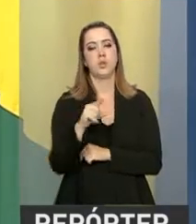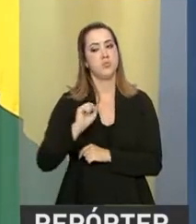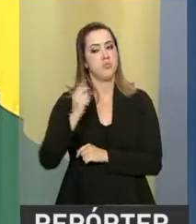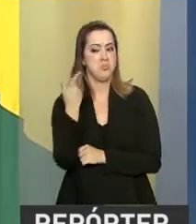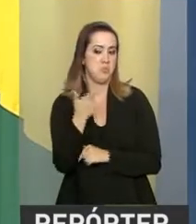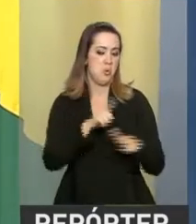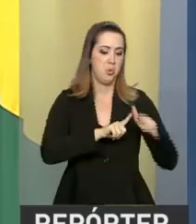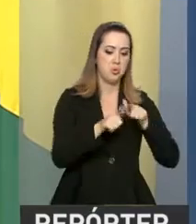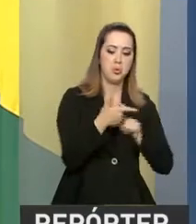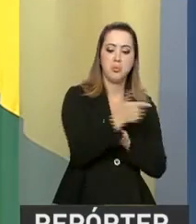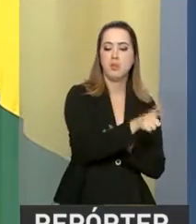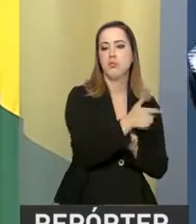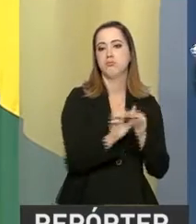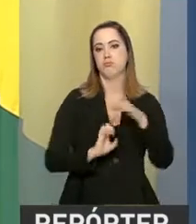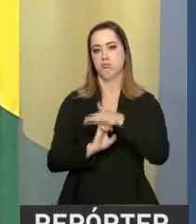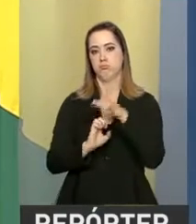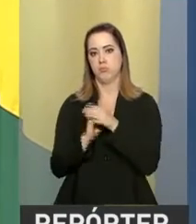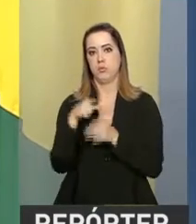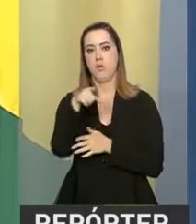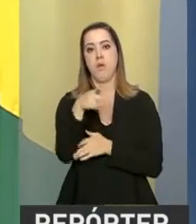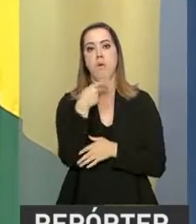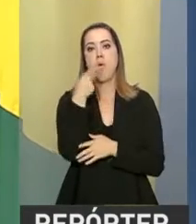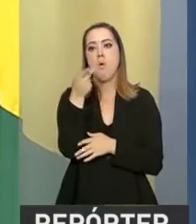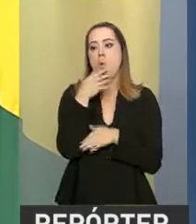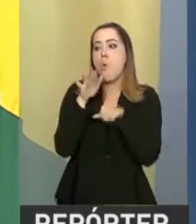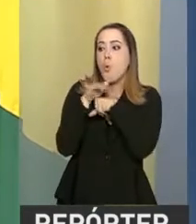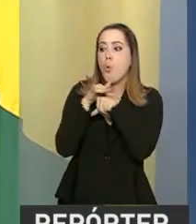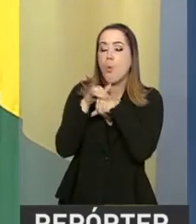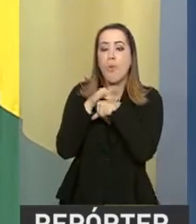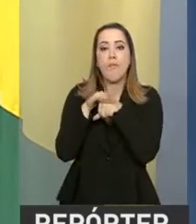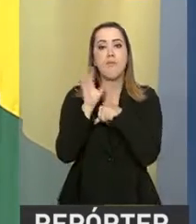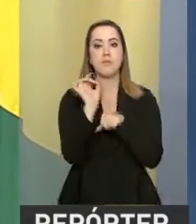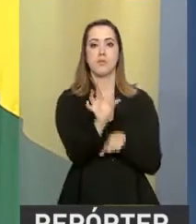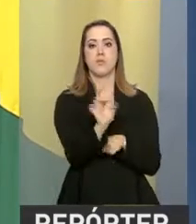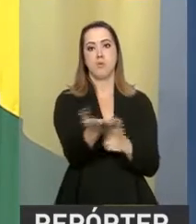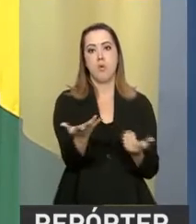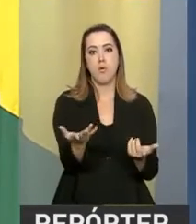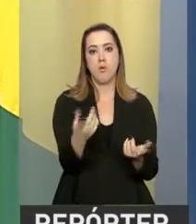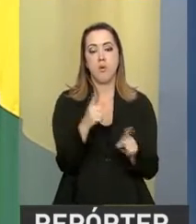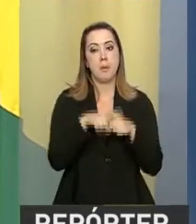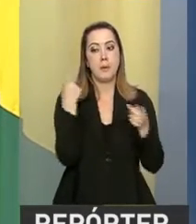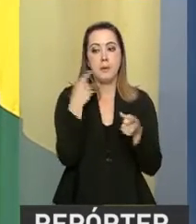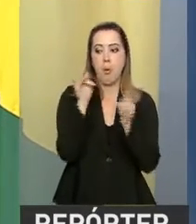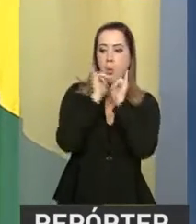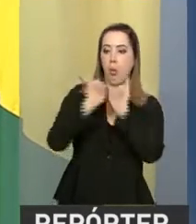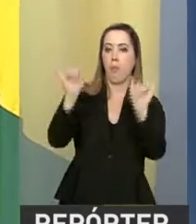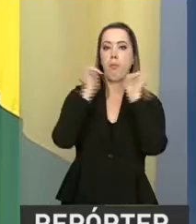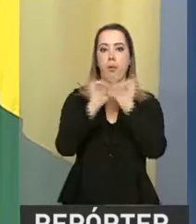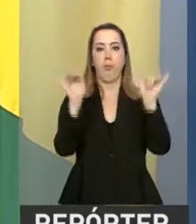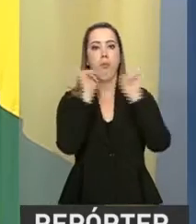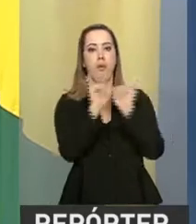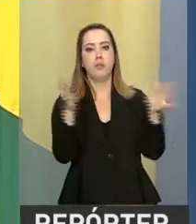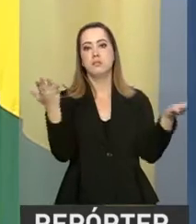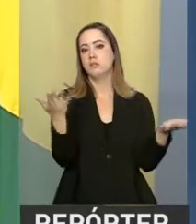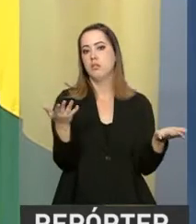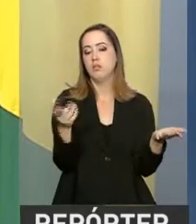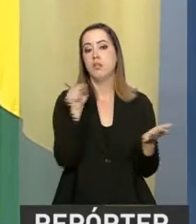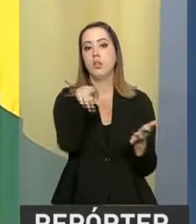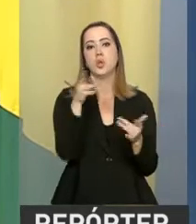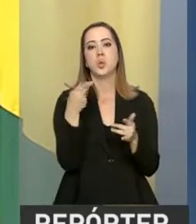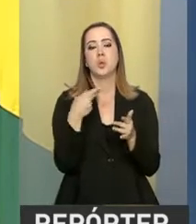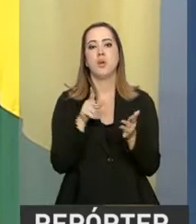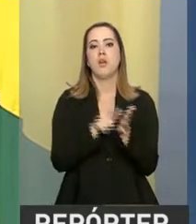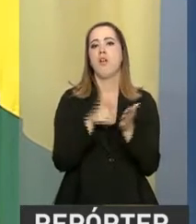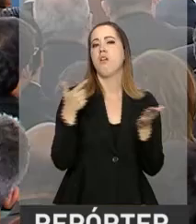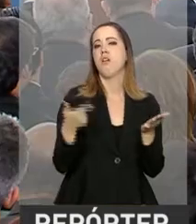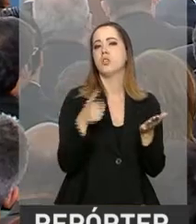bem entender até outra empresa isso foi o que se converso agora o que se passou a divulgar e portanto a notícia que deveria